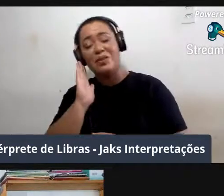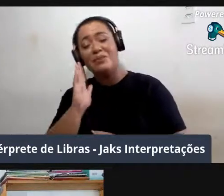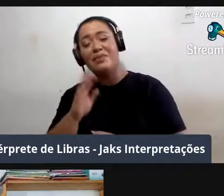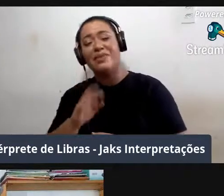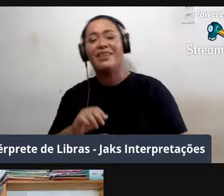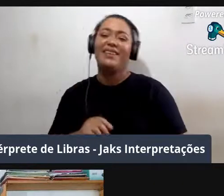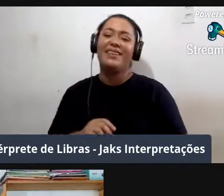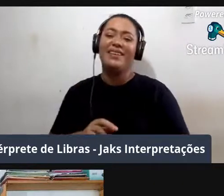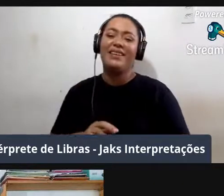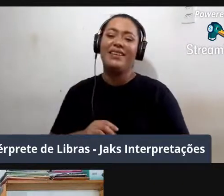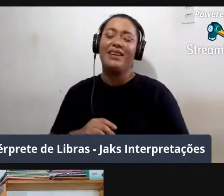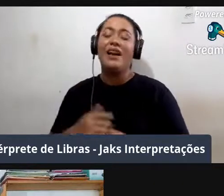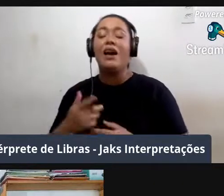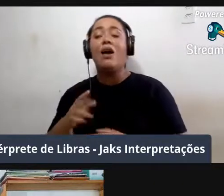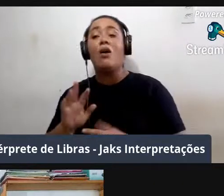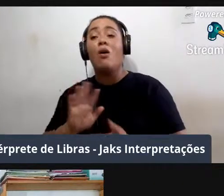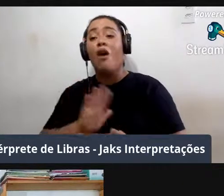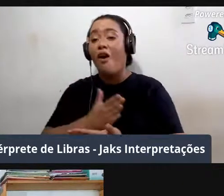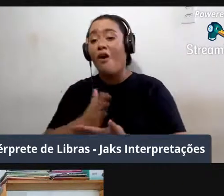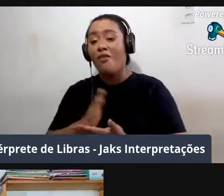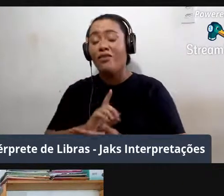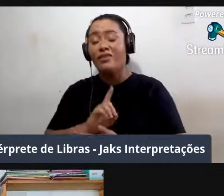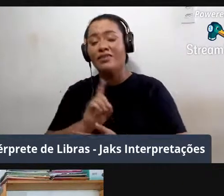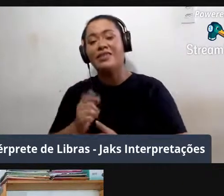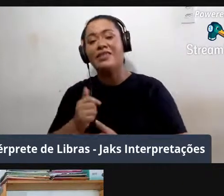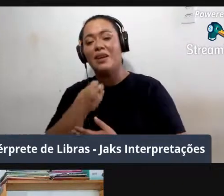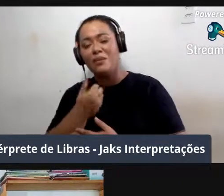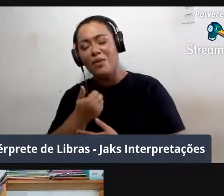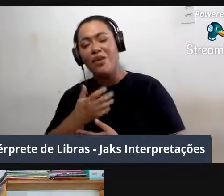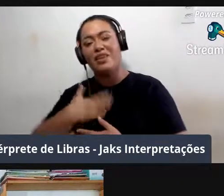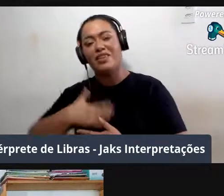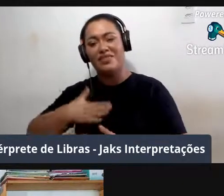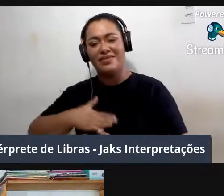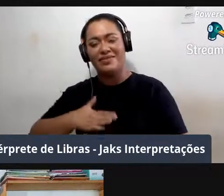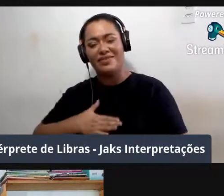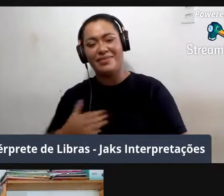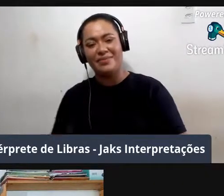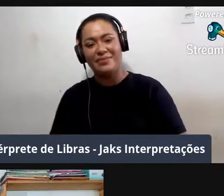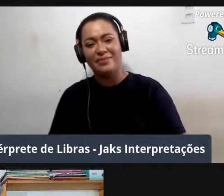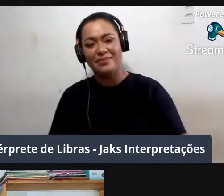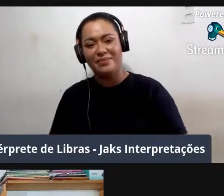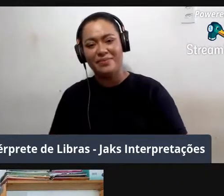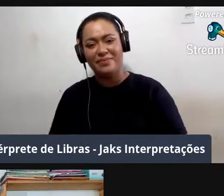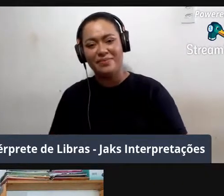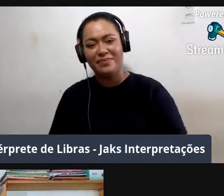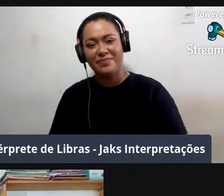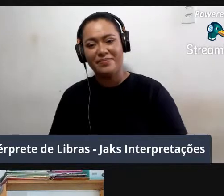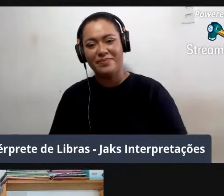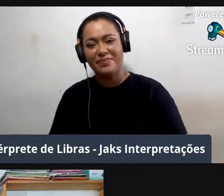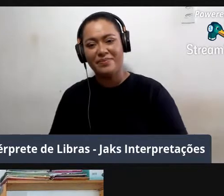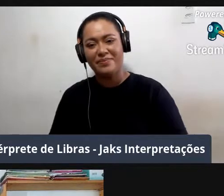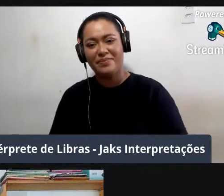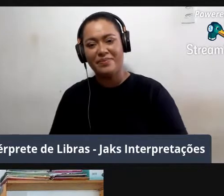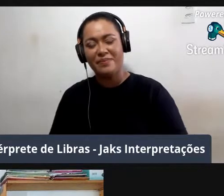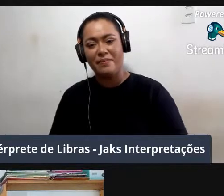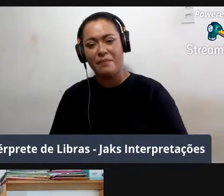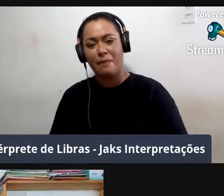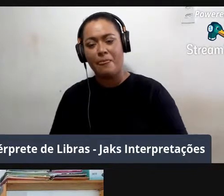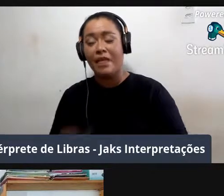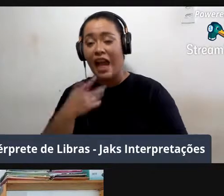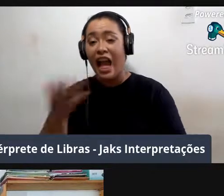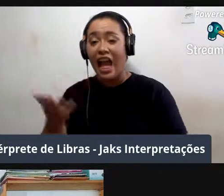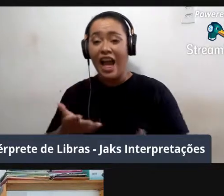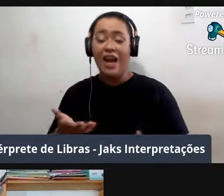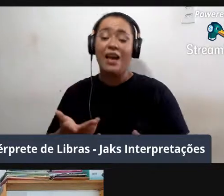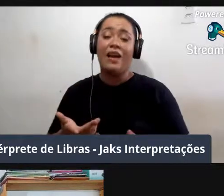sossegado. E logo Dora, essa. diga, não diga. E essa correria agora